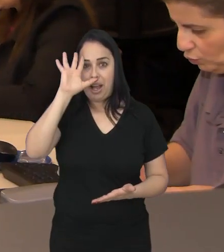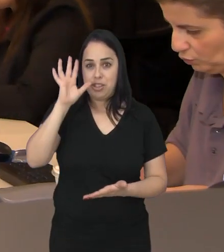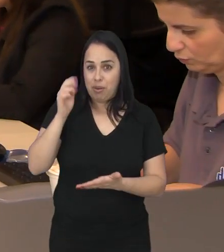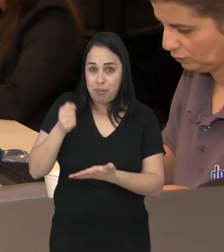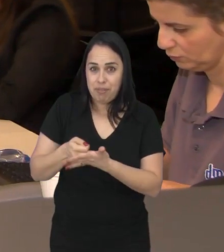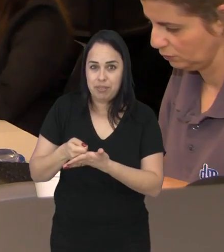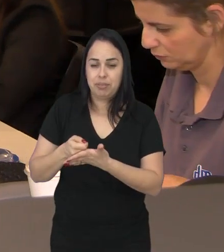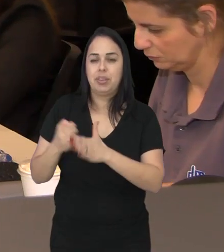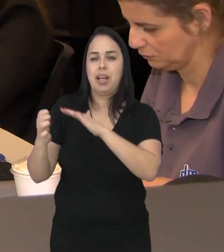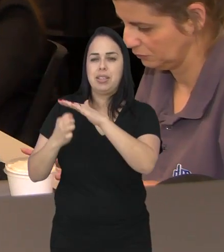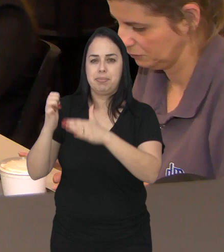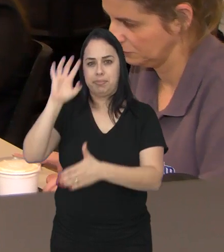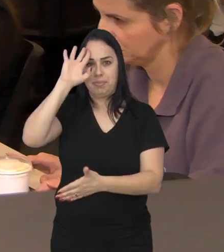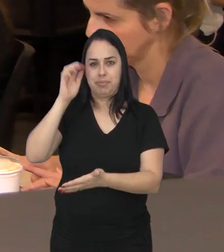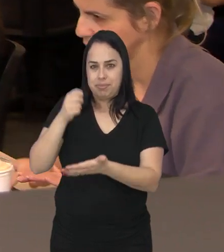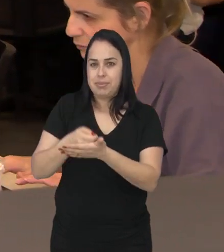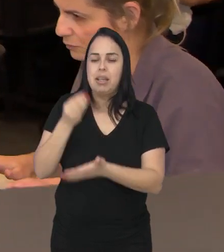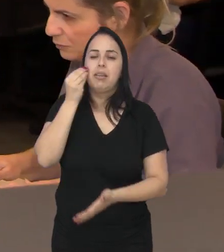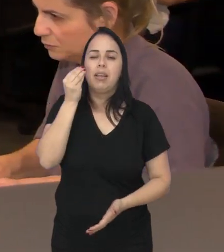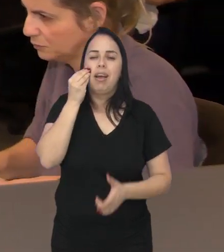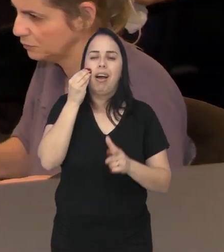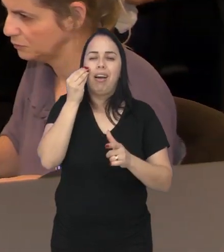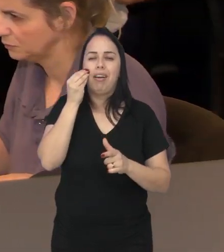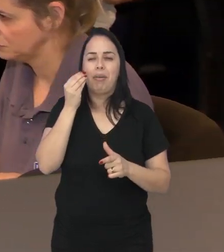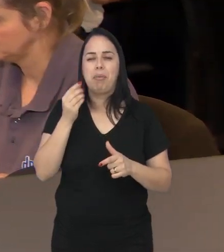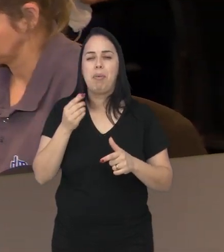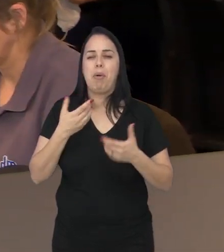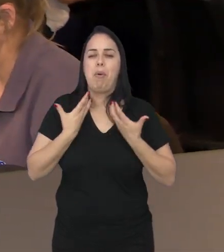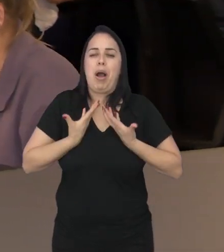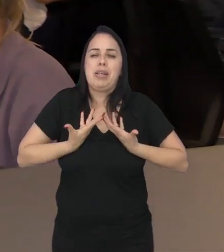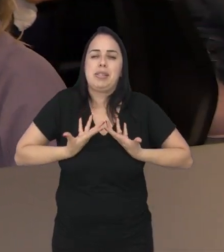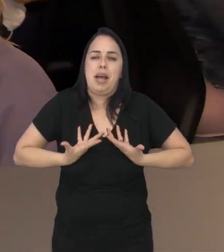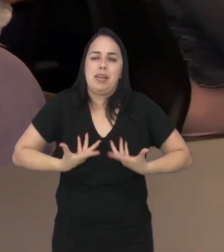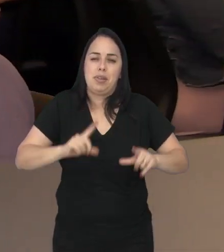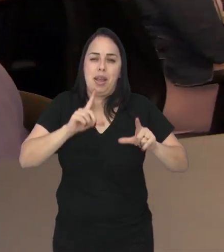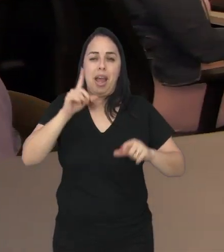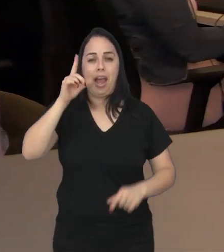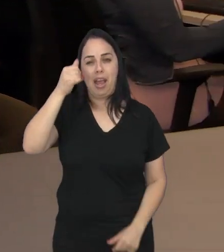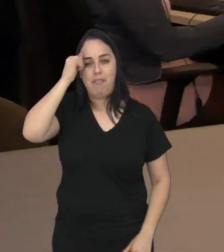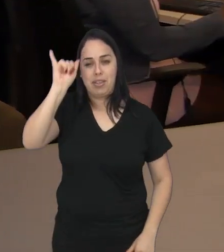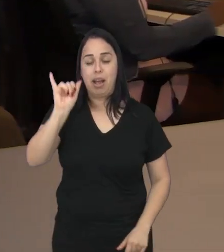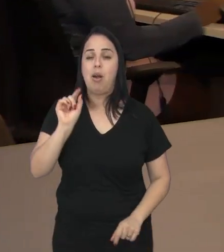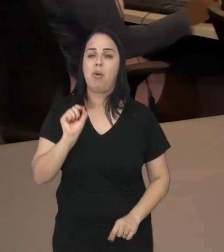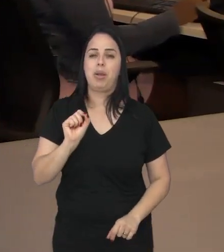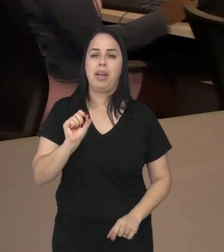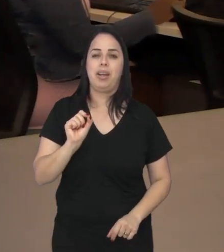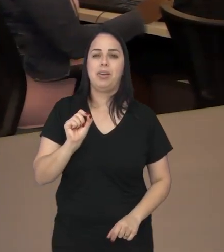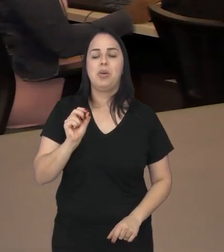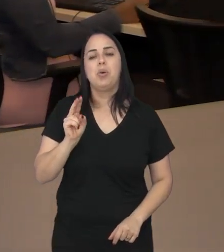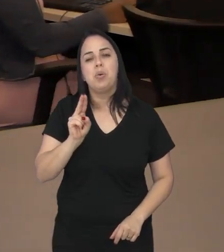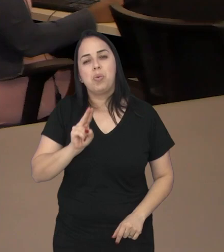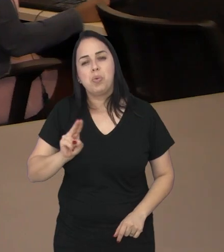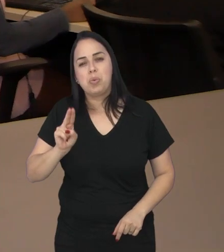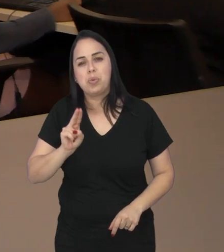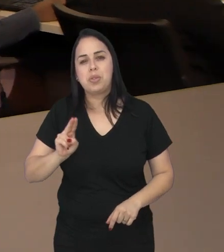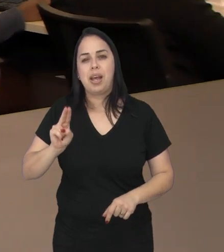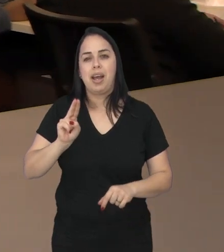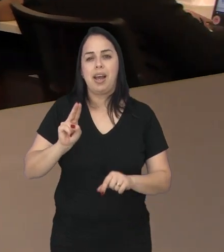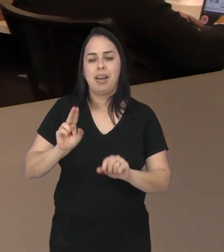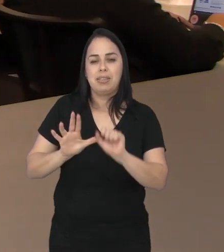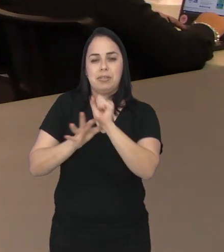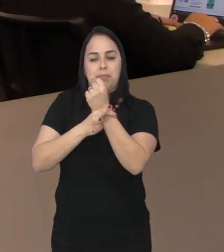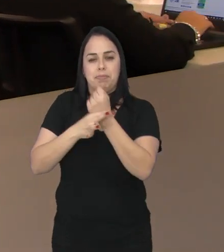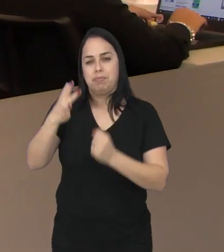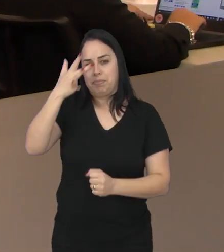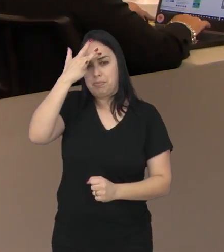das sol que as empresas têm encontrado para tentar reduzir a sobrecarga é através da utilização dos pilares de